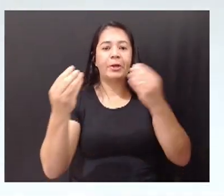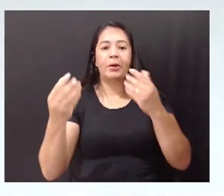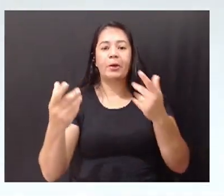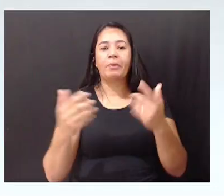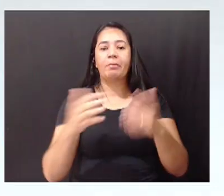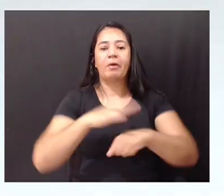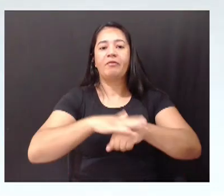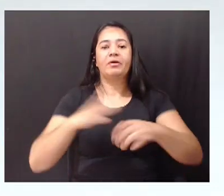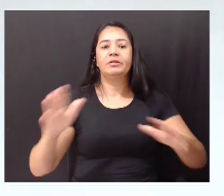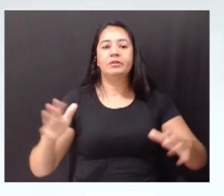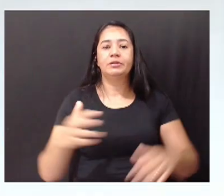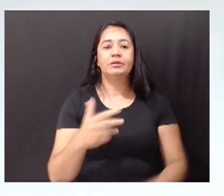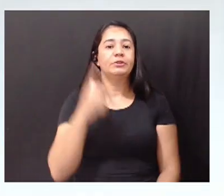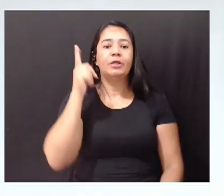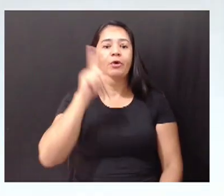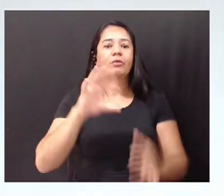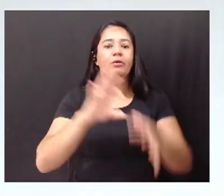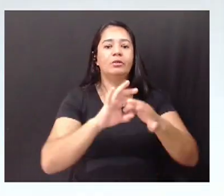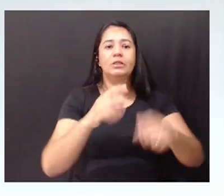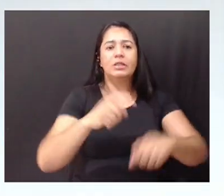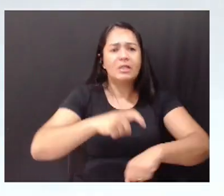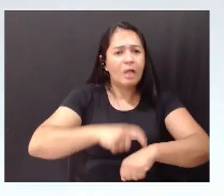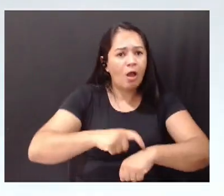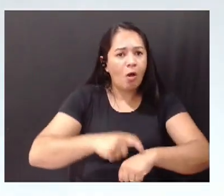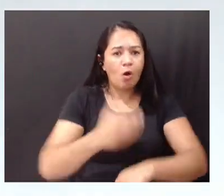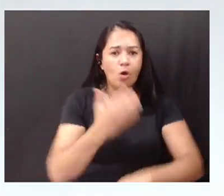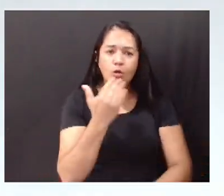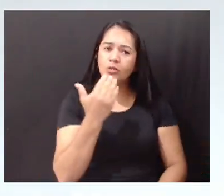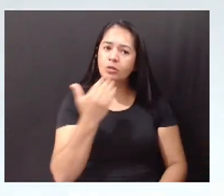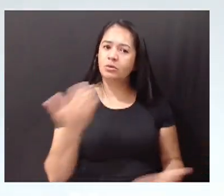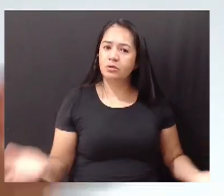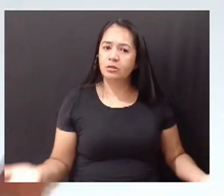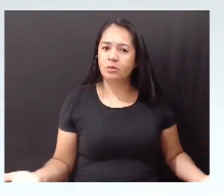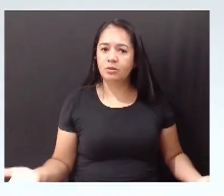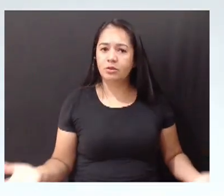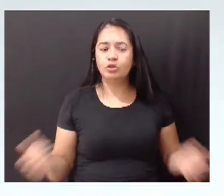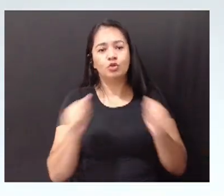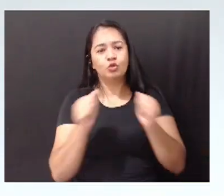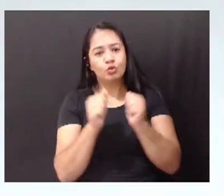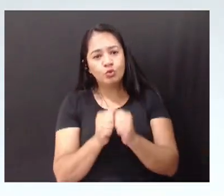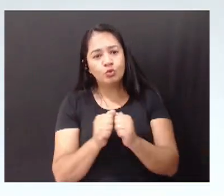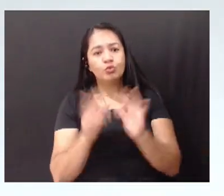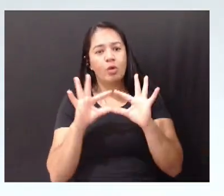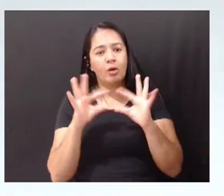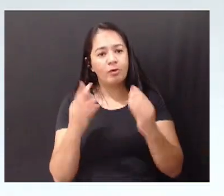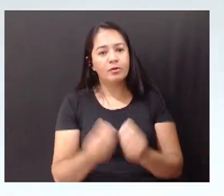consegue desconectar nem no momento ali do processo de estar junto com a família